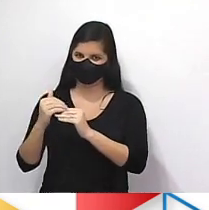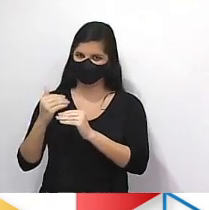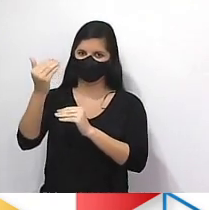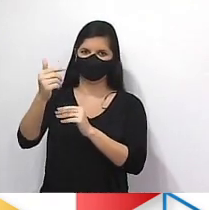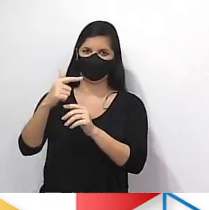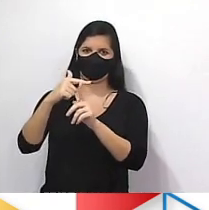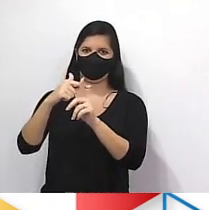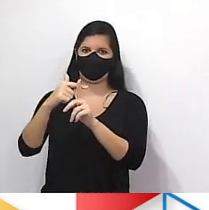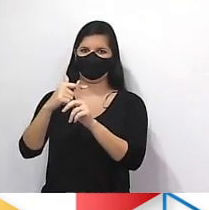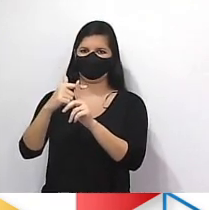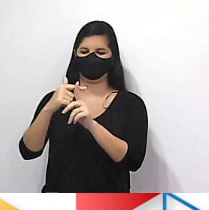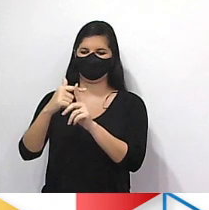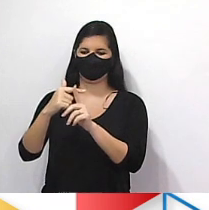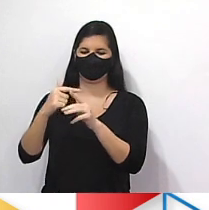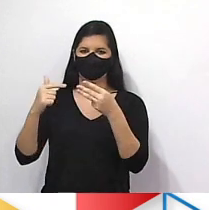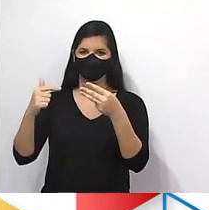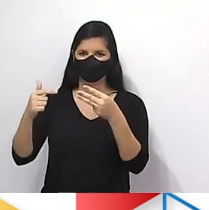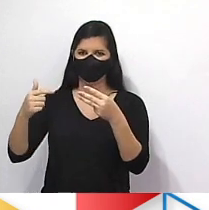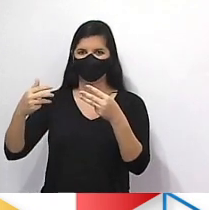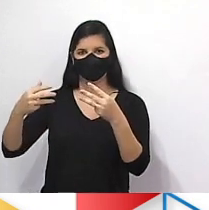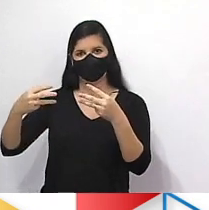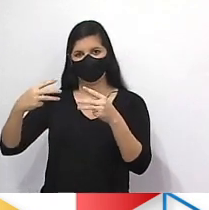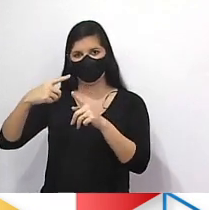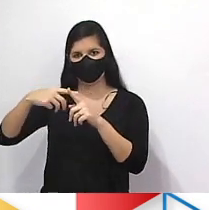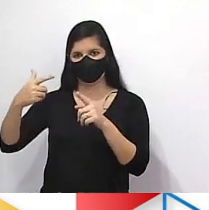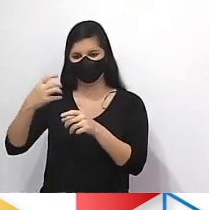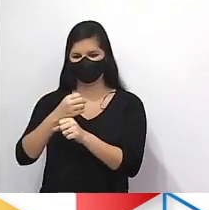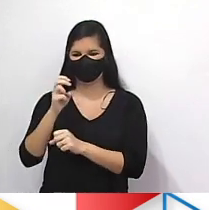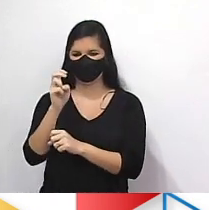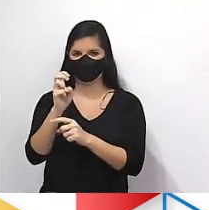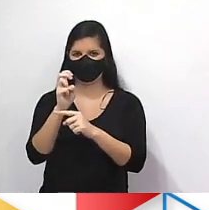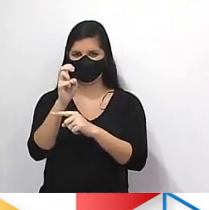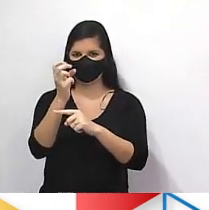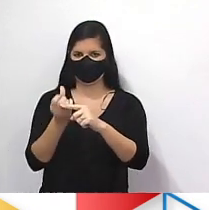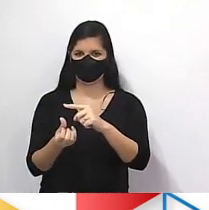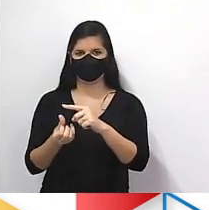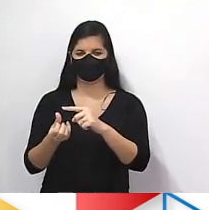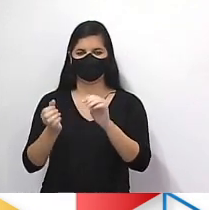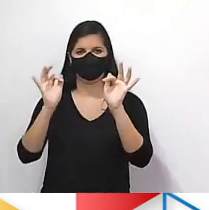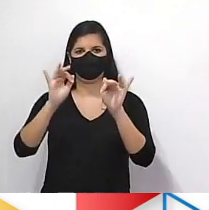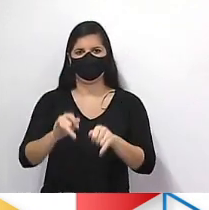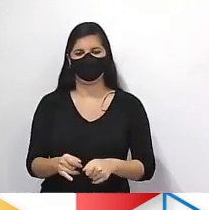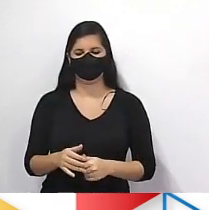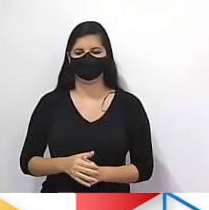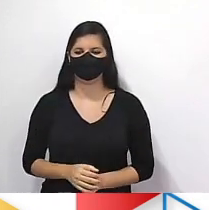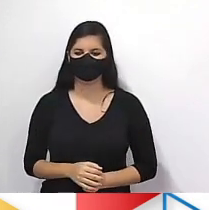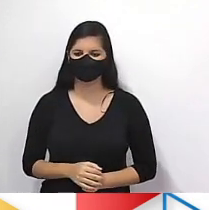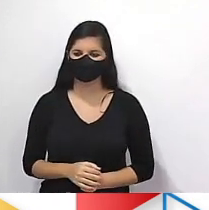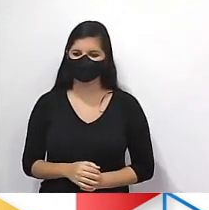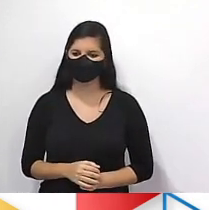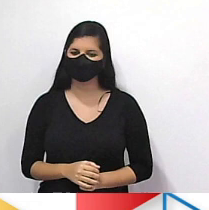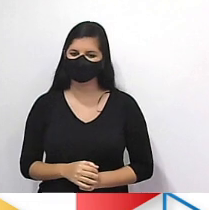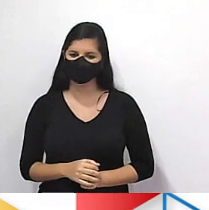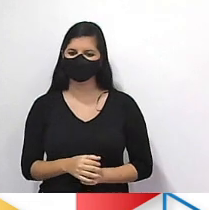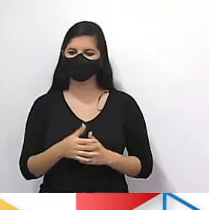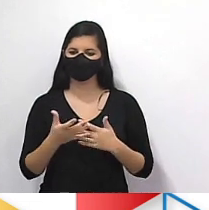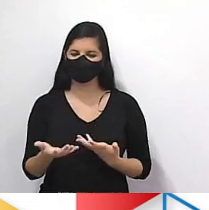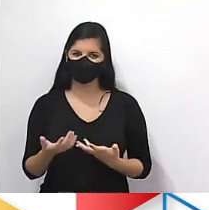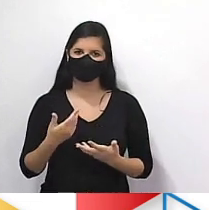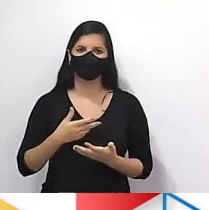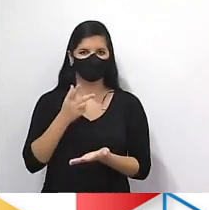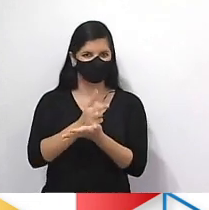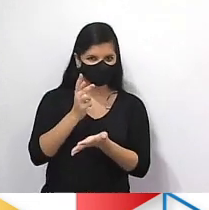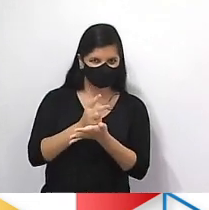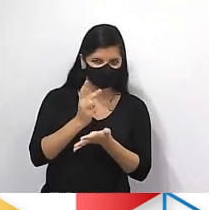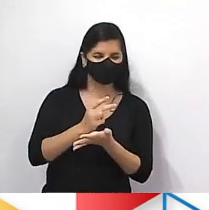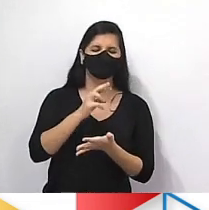os numeradores. 3 mais 2, 5. Fechou a continha, muito fácil. Caramba, professor, eu posso fazer isso em todas